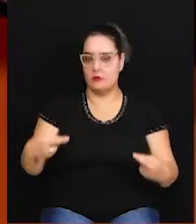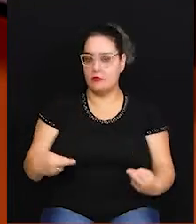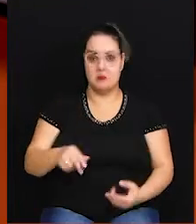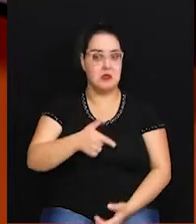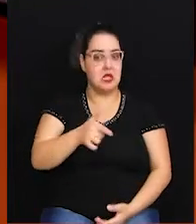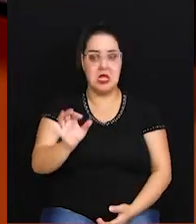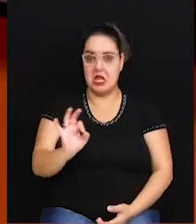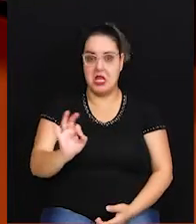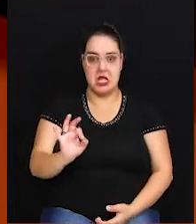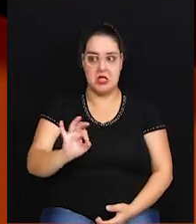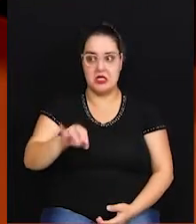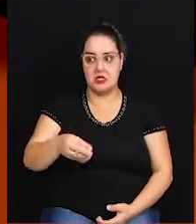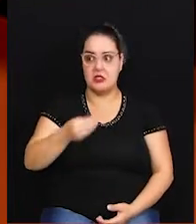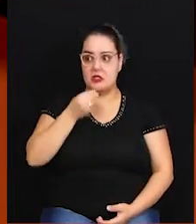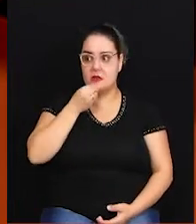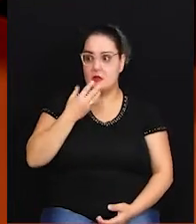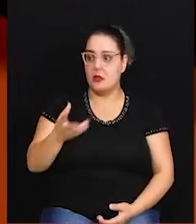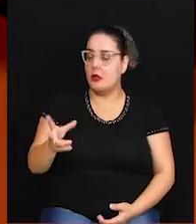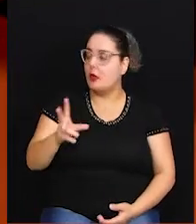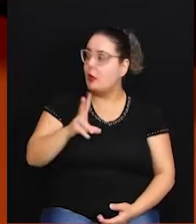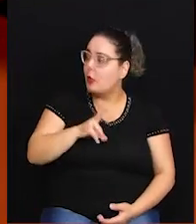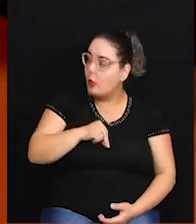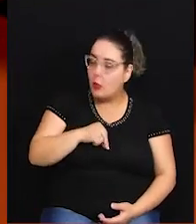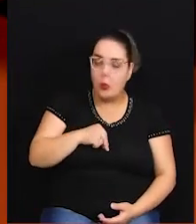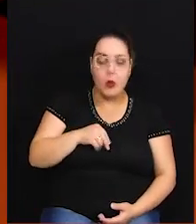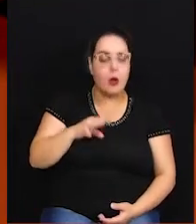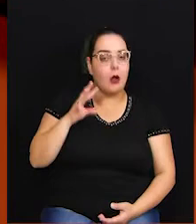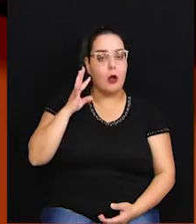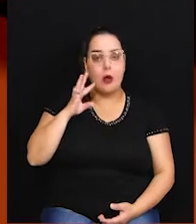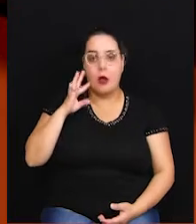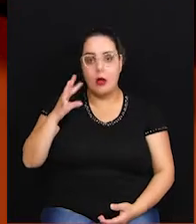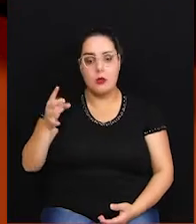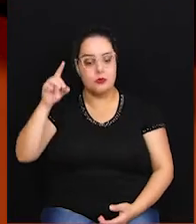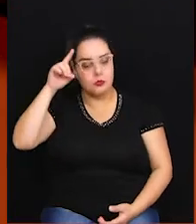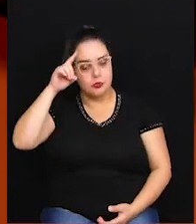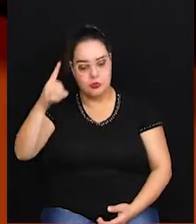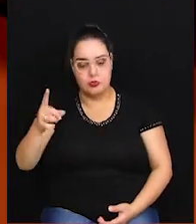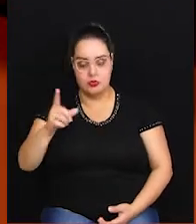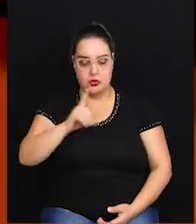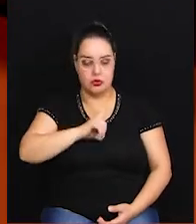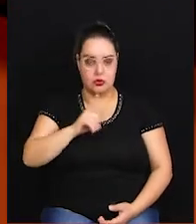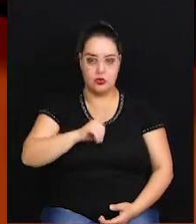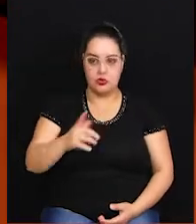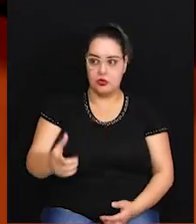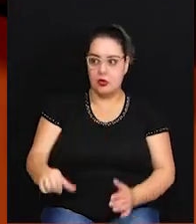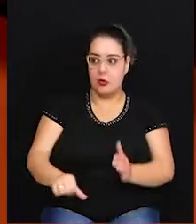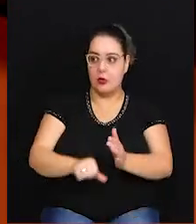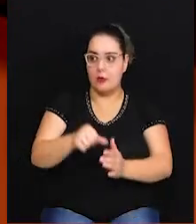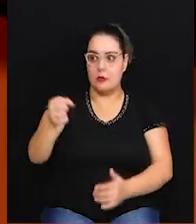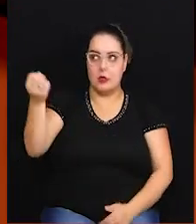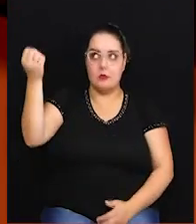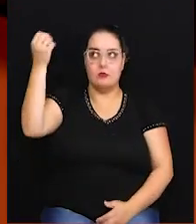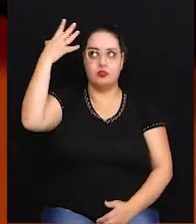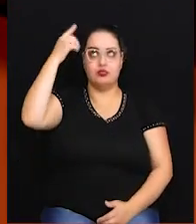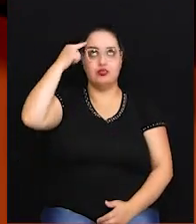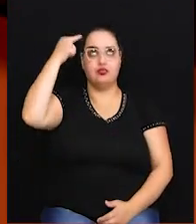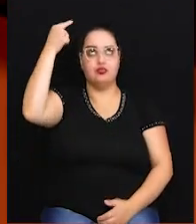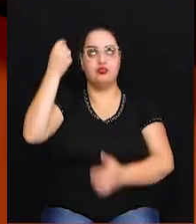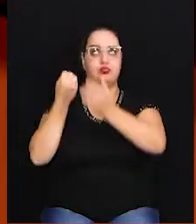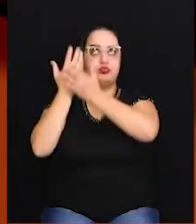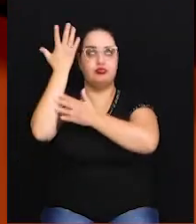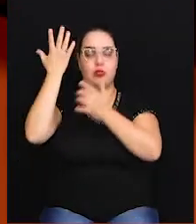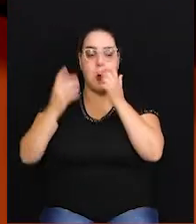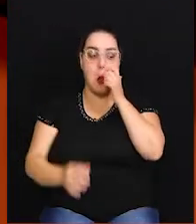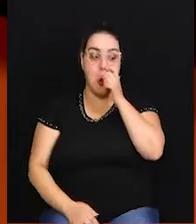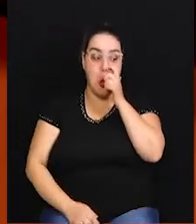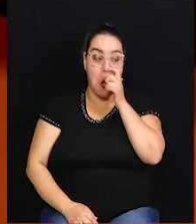outro aproveitamento. Gente, que bacana! Desde o dia em que vocês tiveram ali a primeira luz acesa para começar a